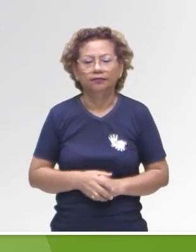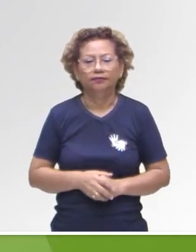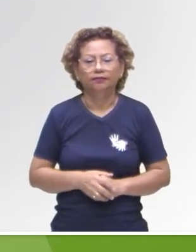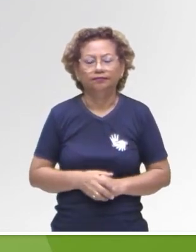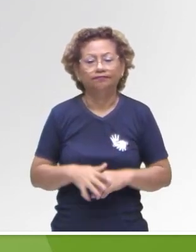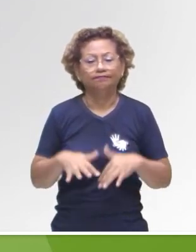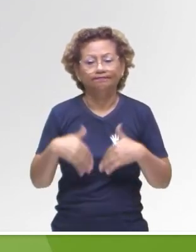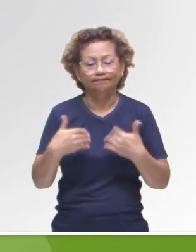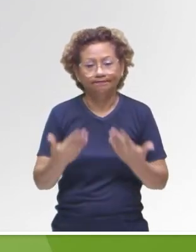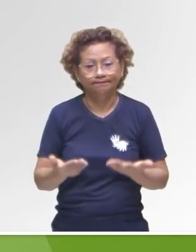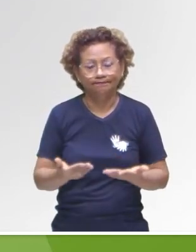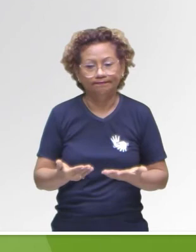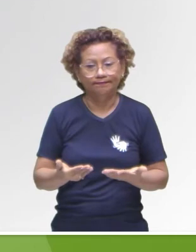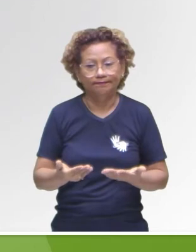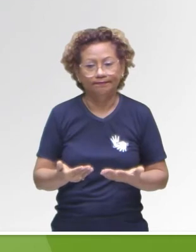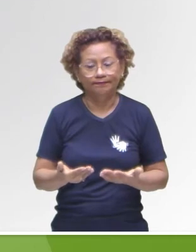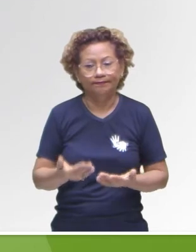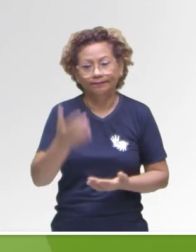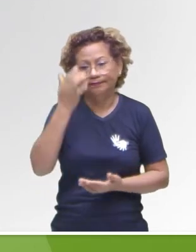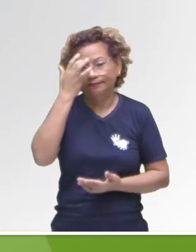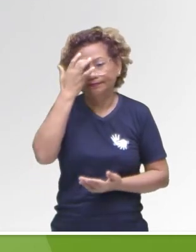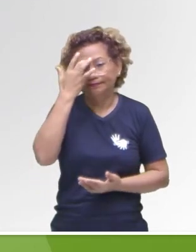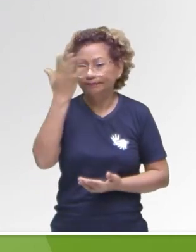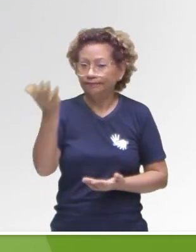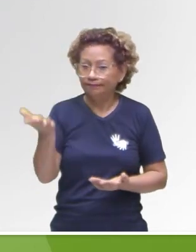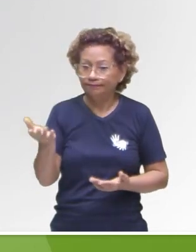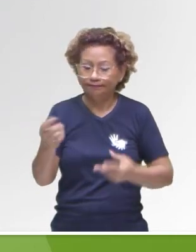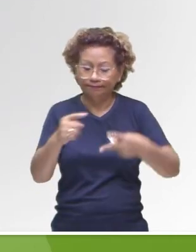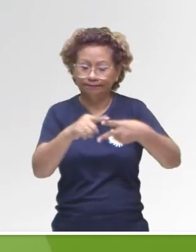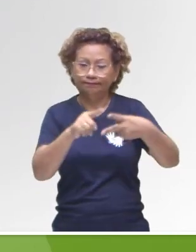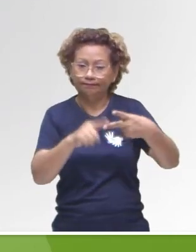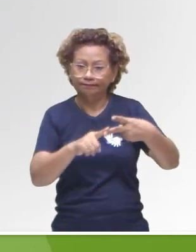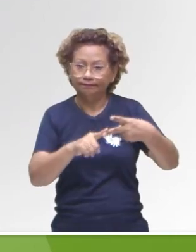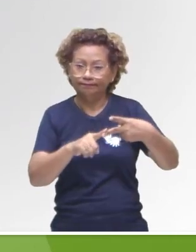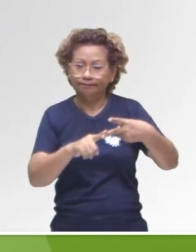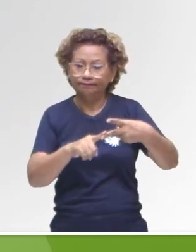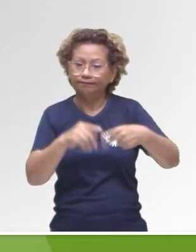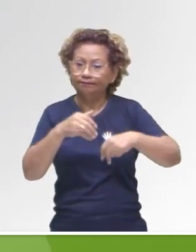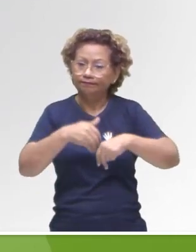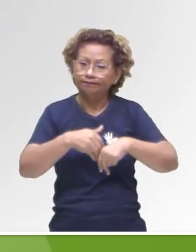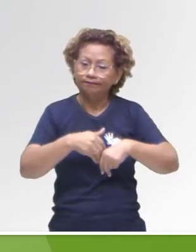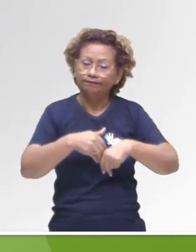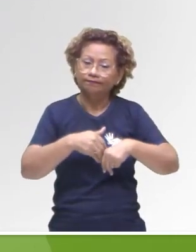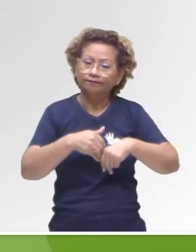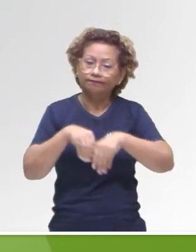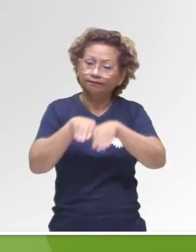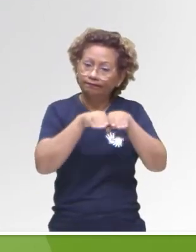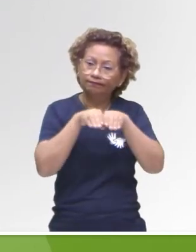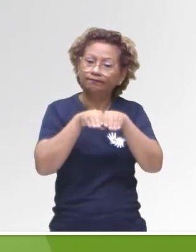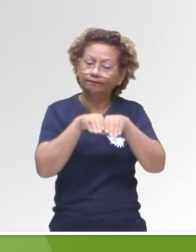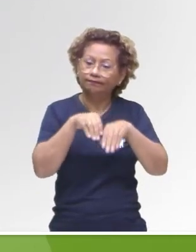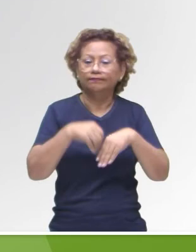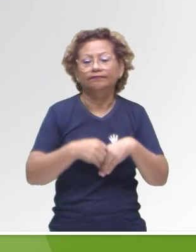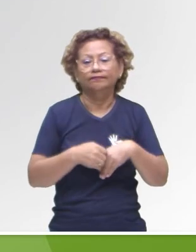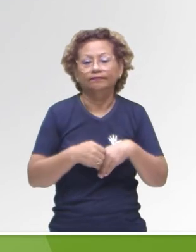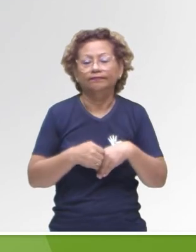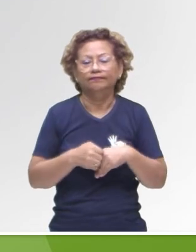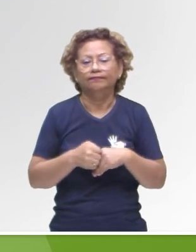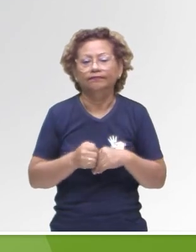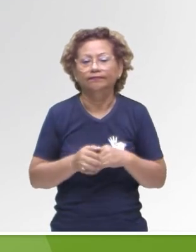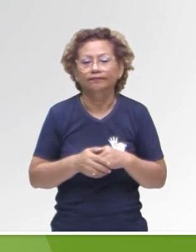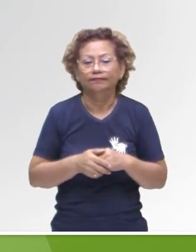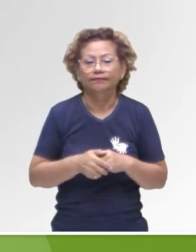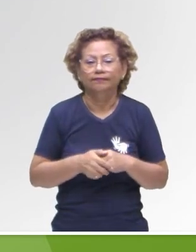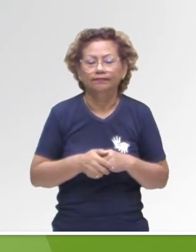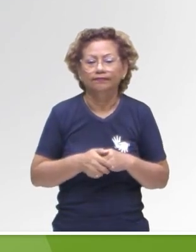para isso aí. Mas ela também só pode ser usada quando eu tenho capacitores iguais associados no circuito.